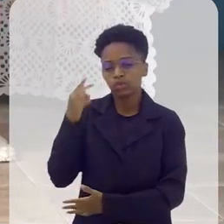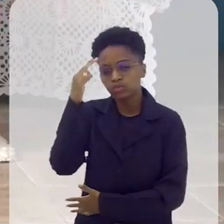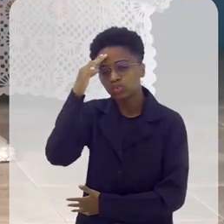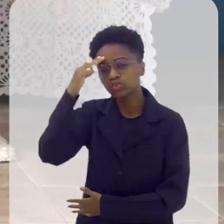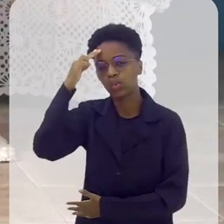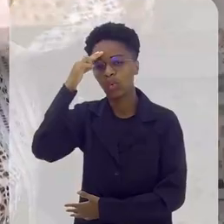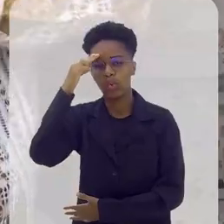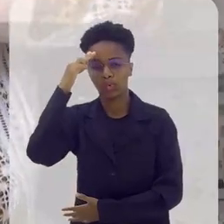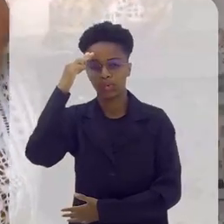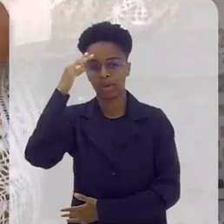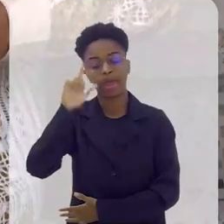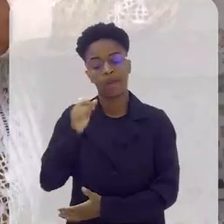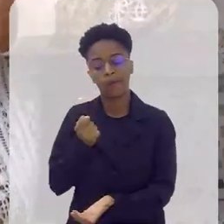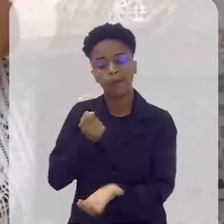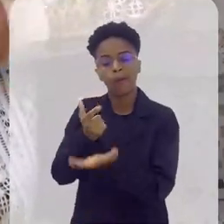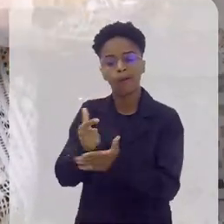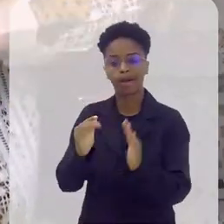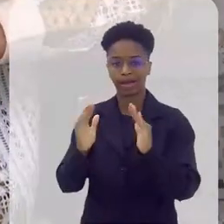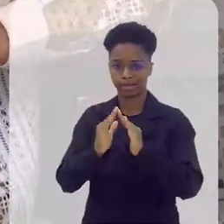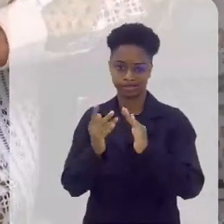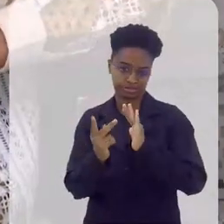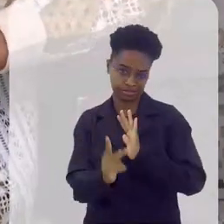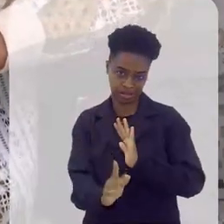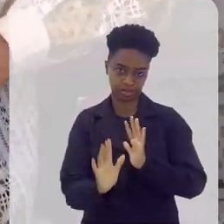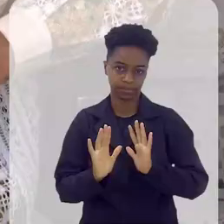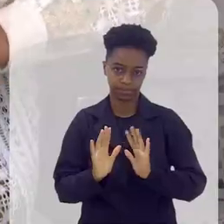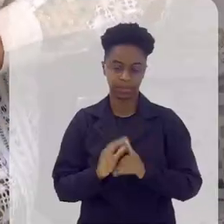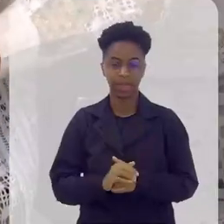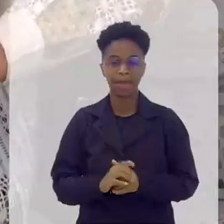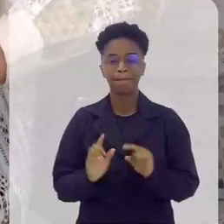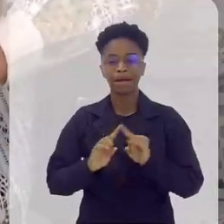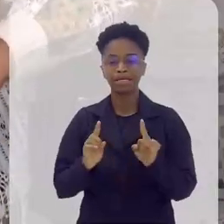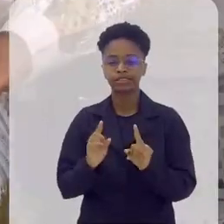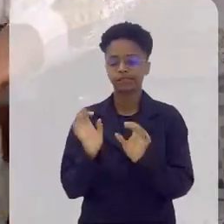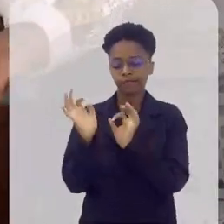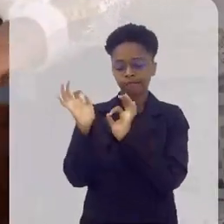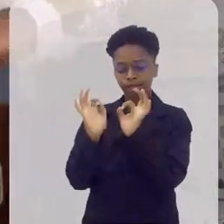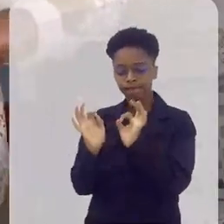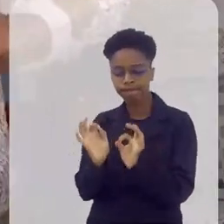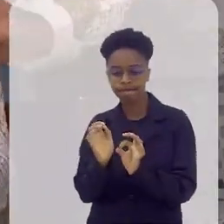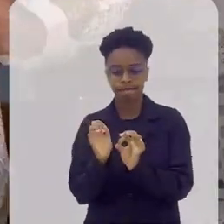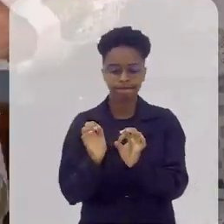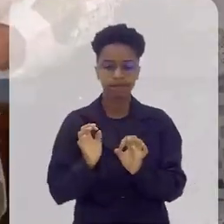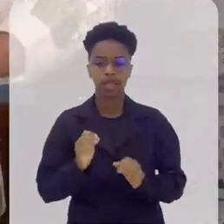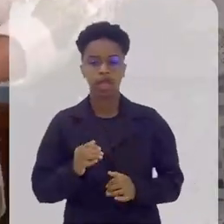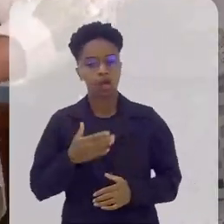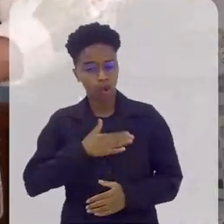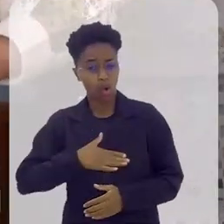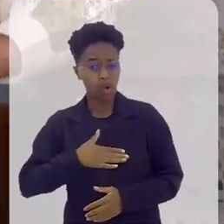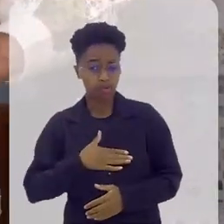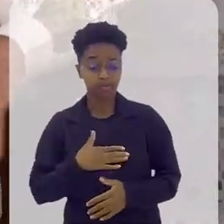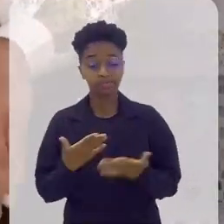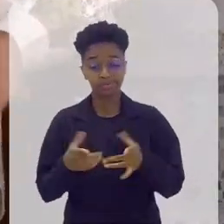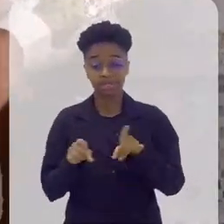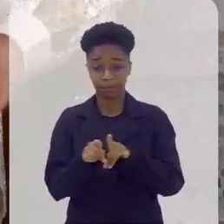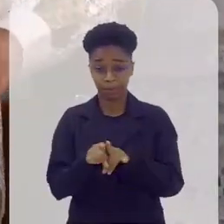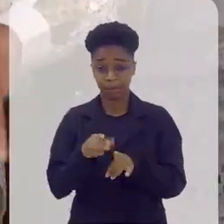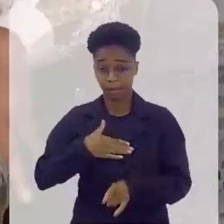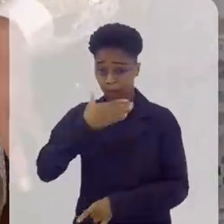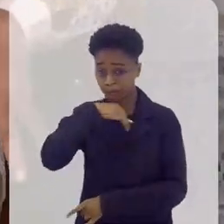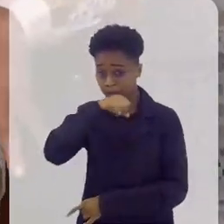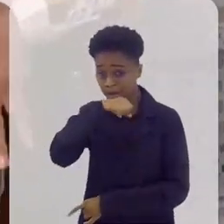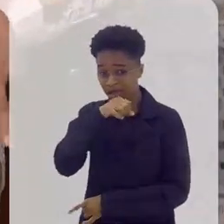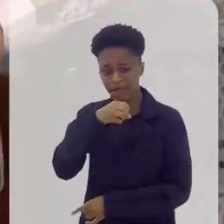grande sonho, que era comprar uma casa própria. Porém, mamãe era muito vaidosa. E o meu pai fazia parte do